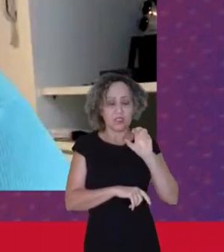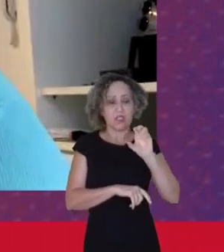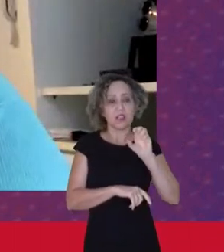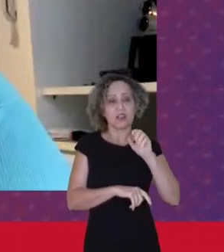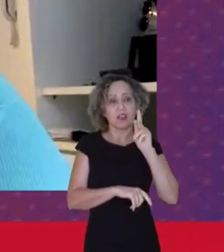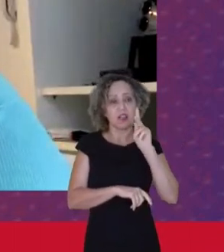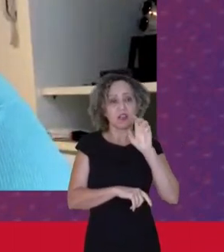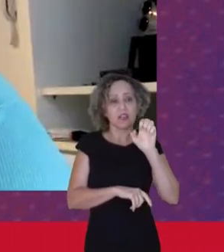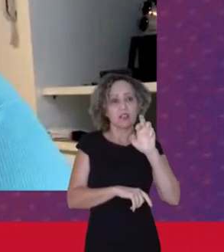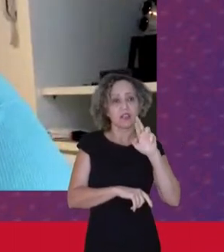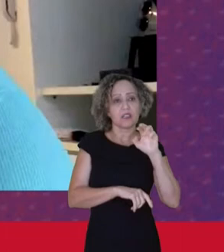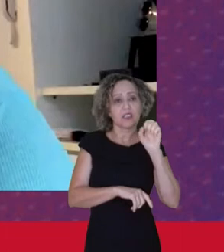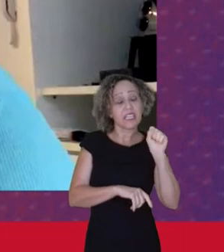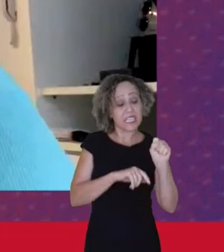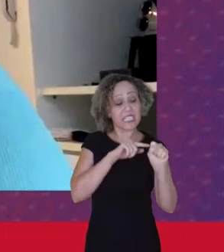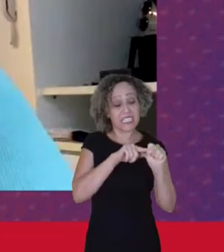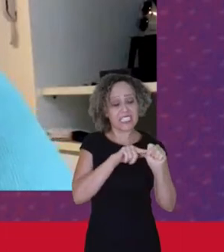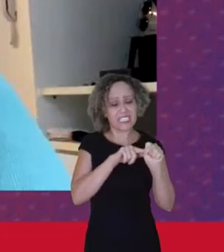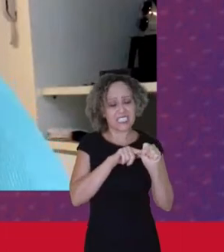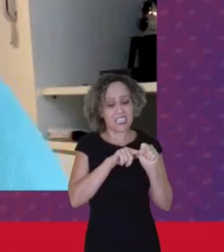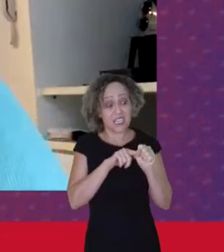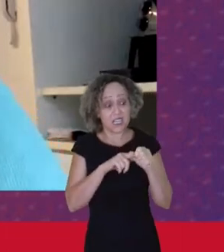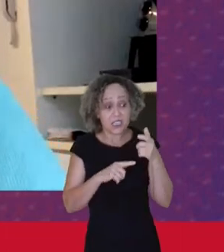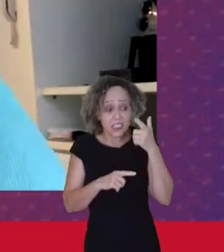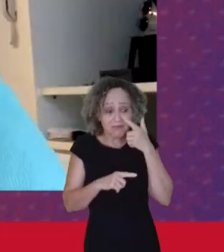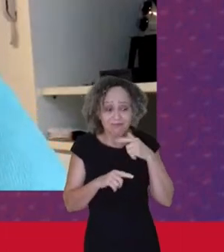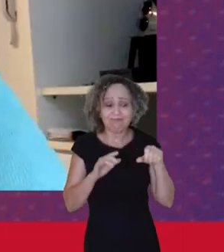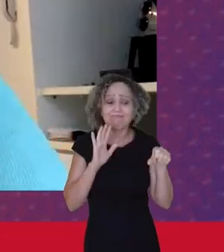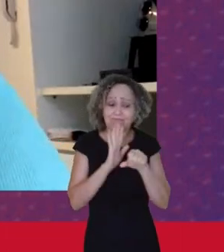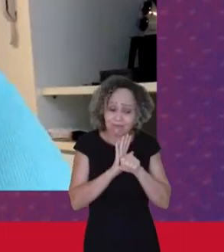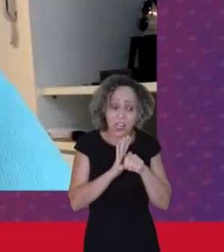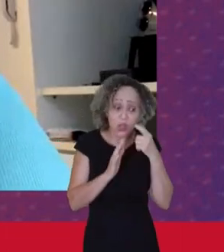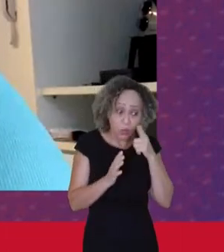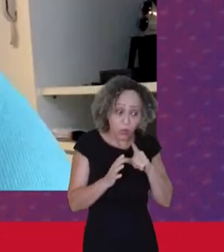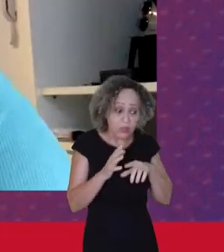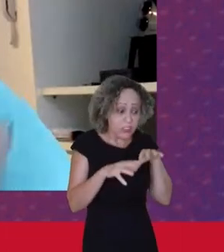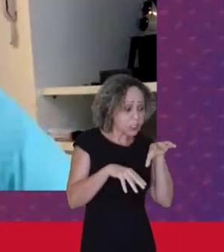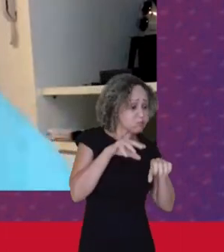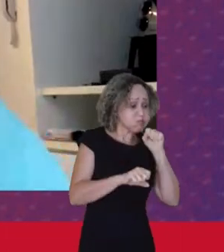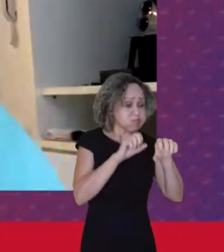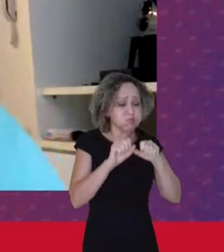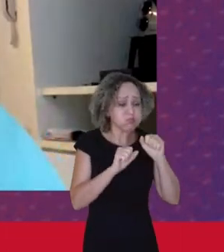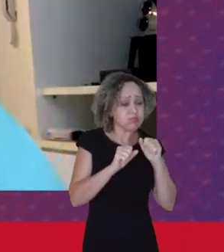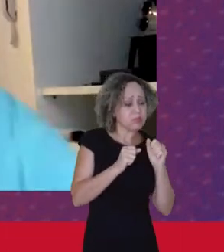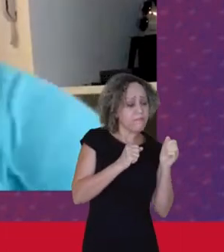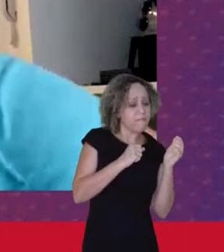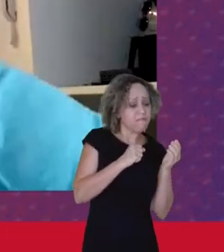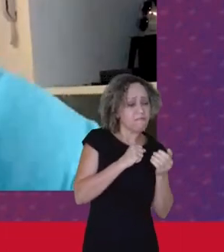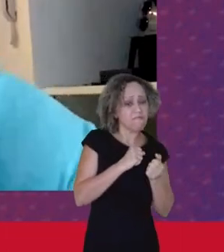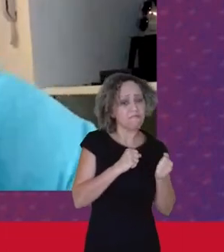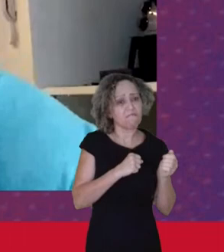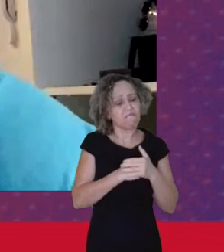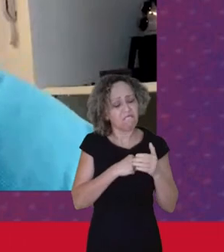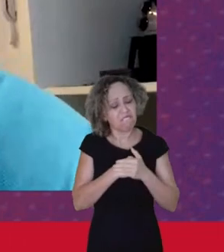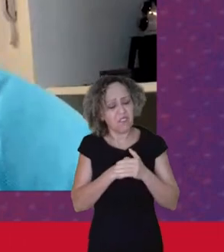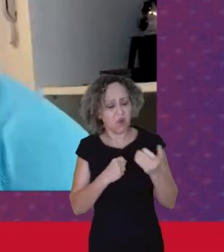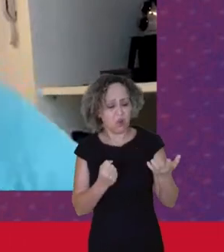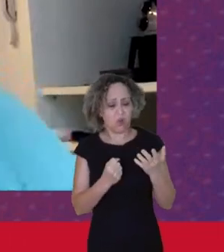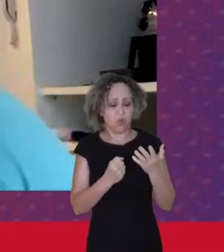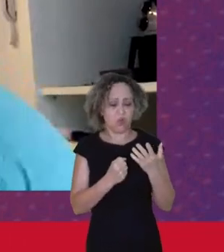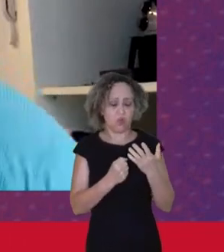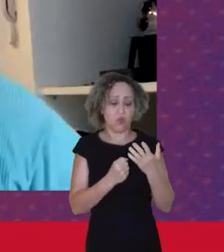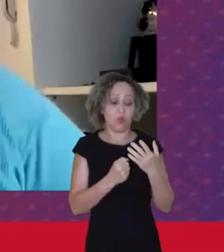comoção fez com que, em menos de 6 meses, você aprovasse a lei. E aí, depois, você leva 9 anos para